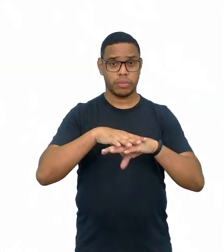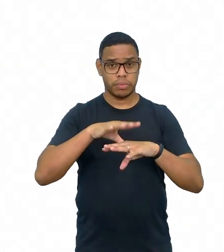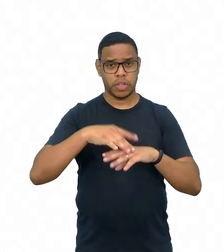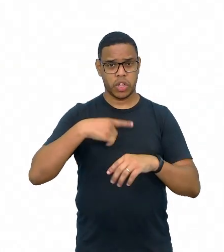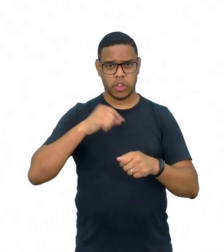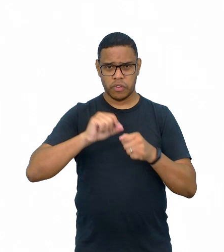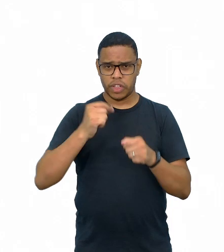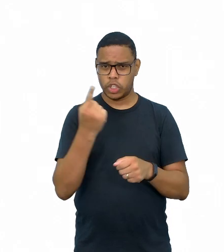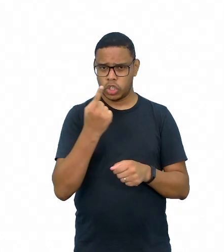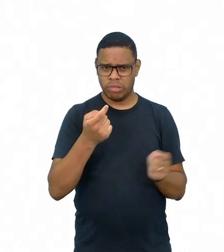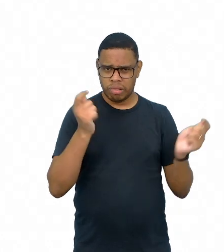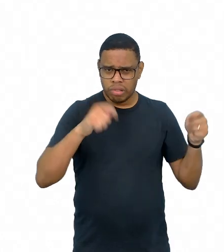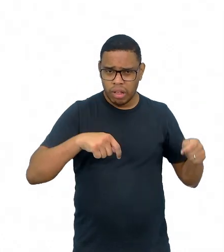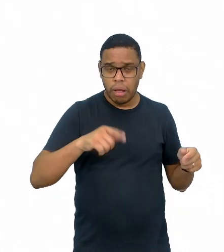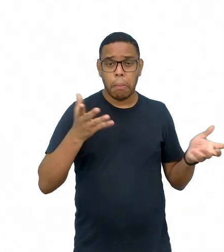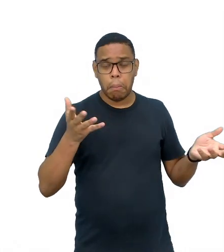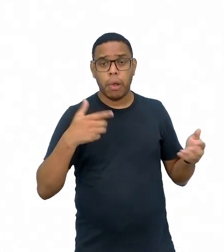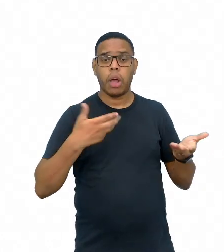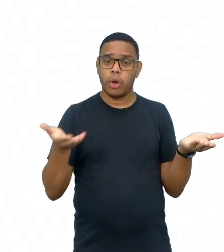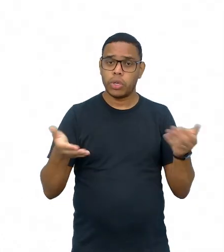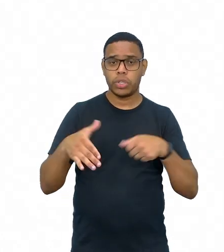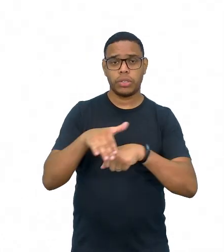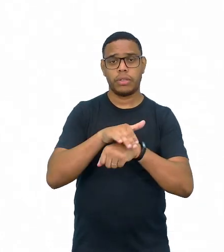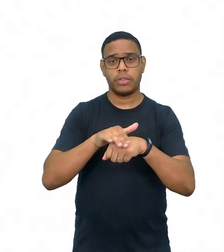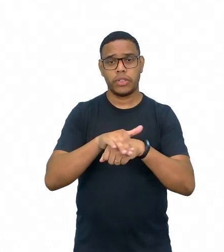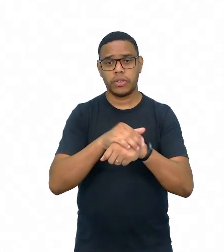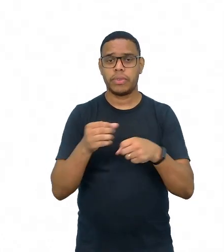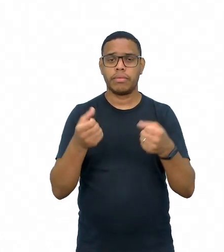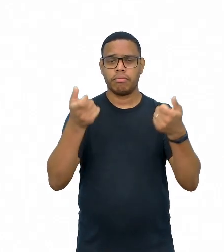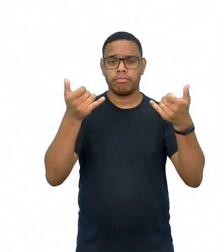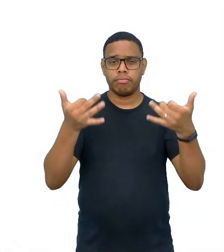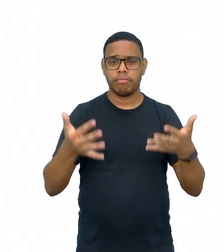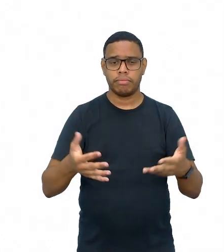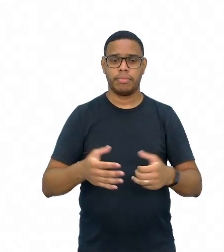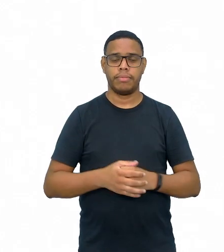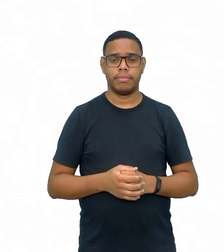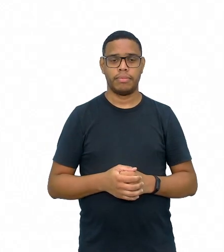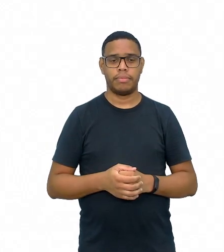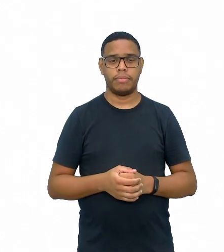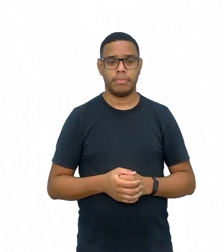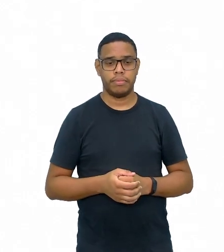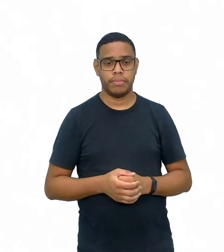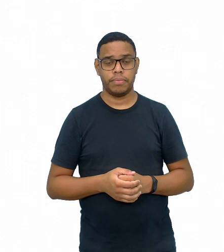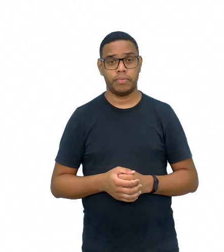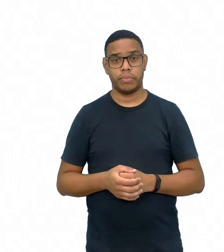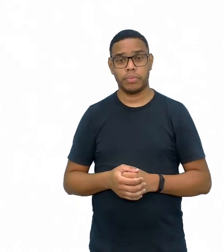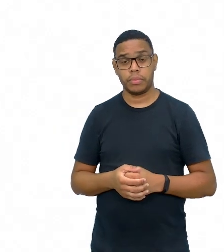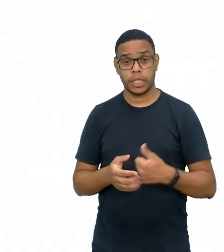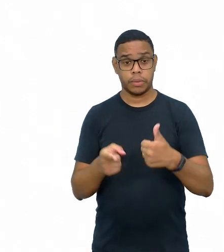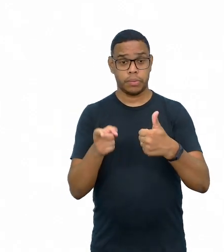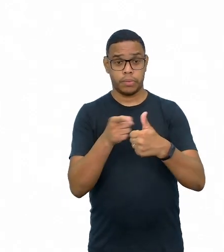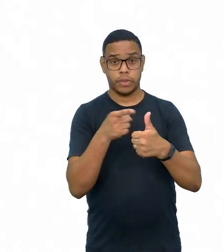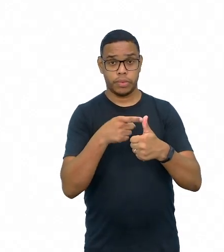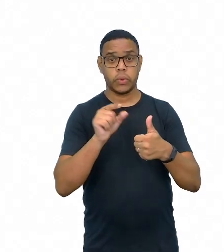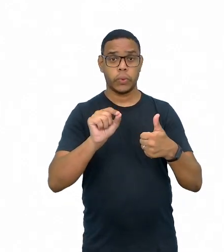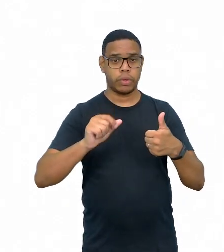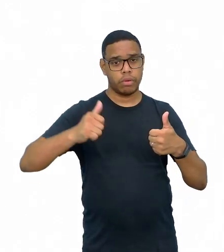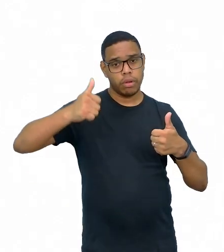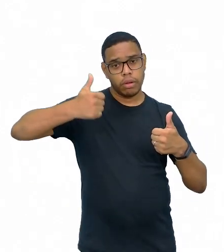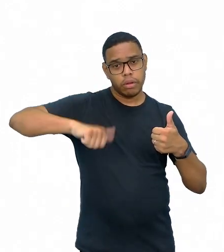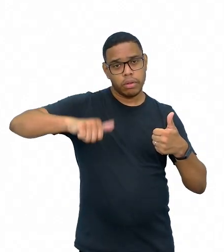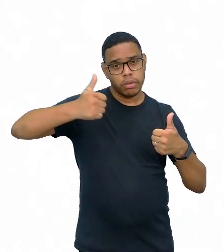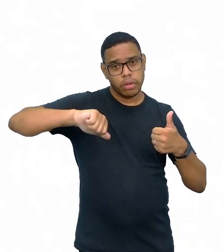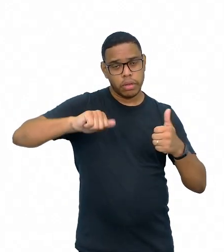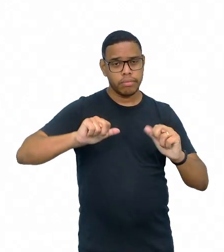sozinho, tá? Então, a gente vai conversar um pouquinho sobre isso. Nosso primeiro momento é análise, então vamos conversar